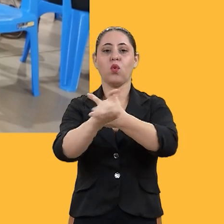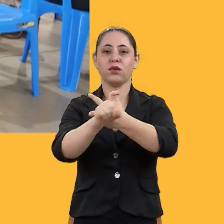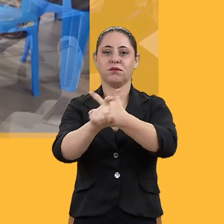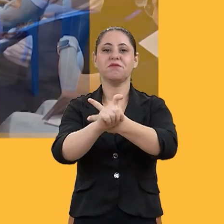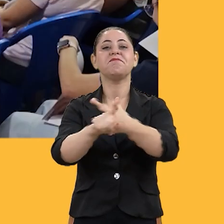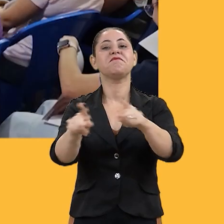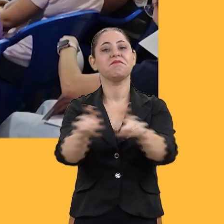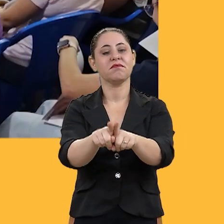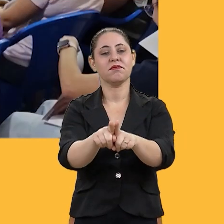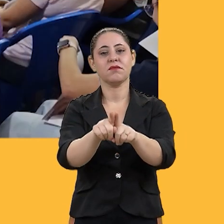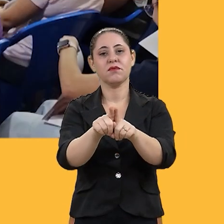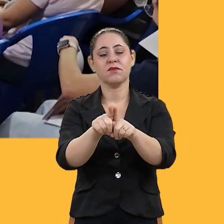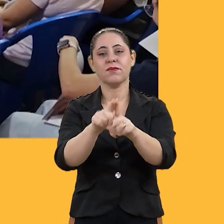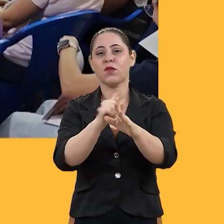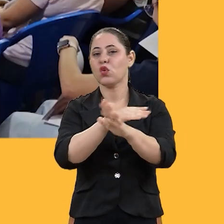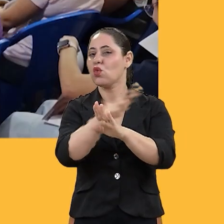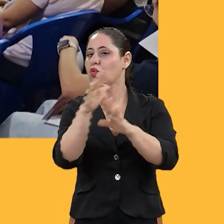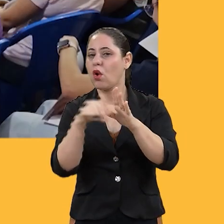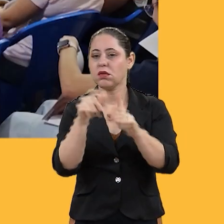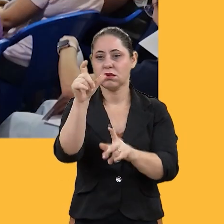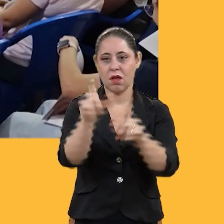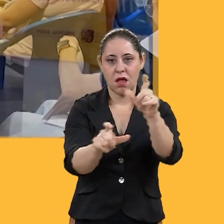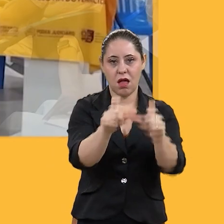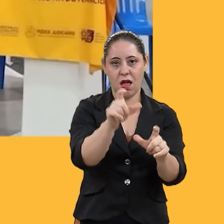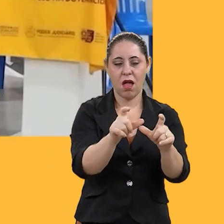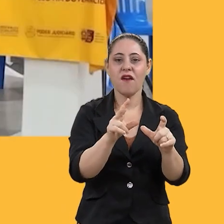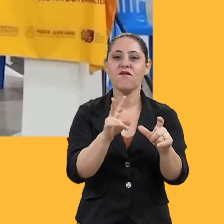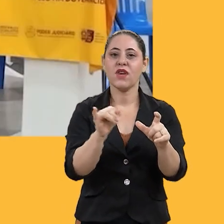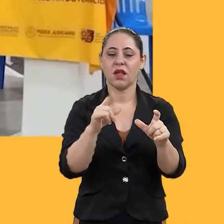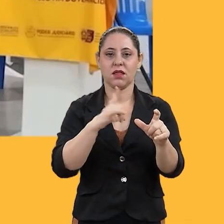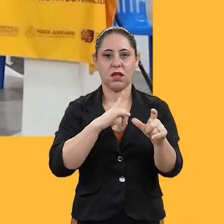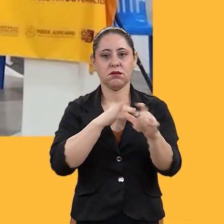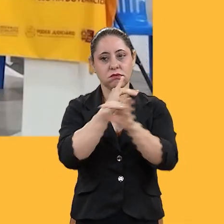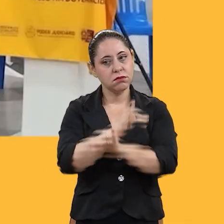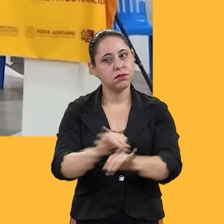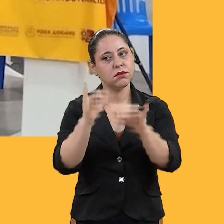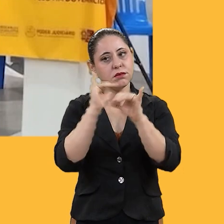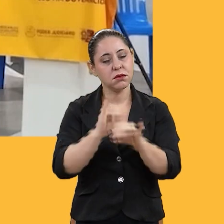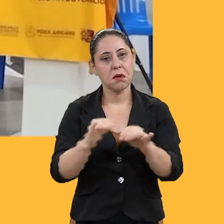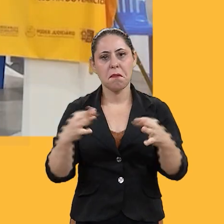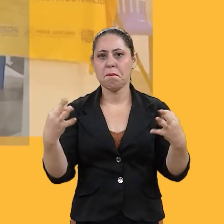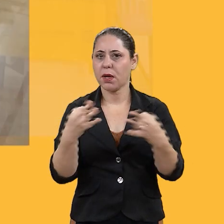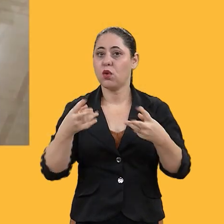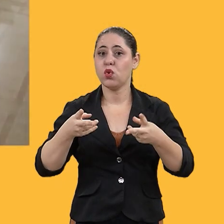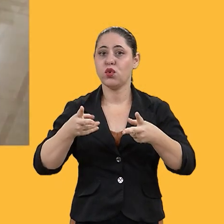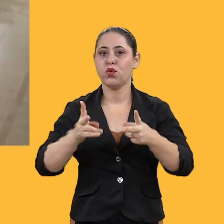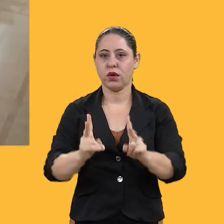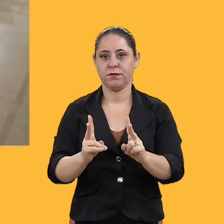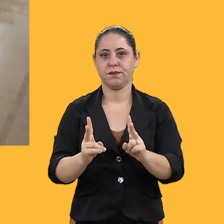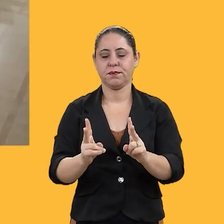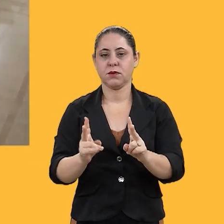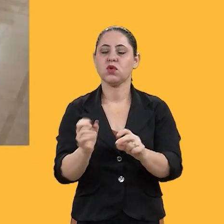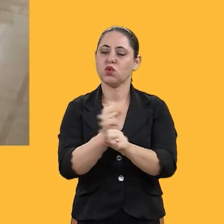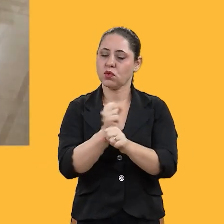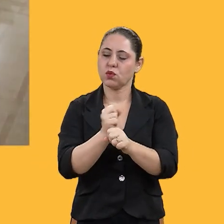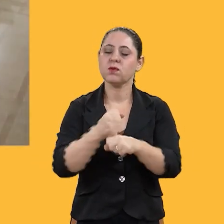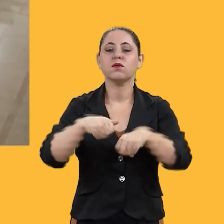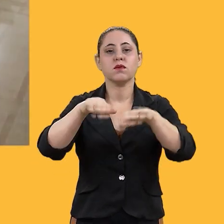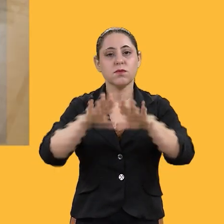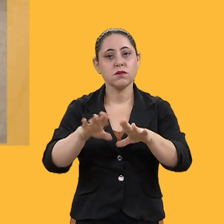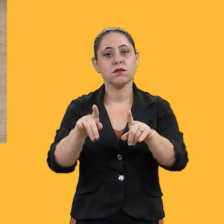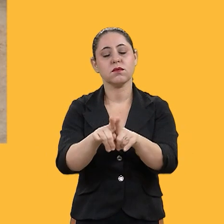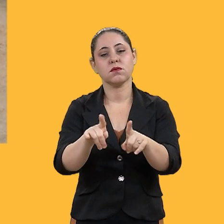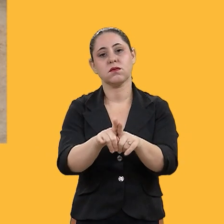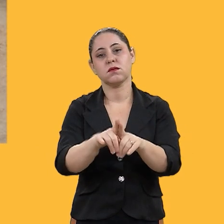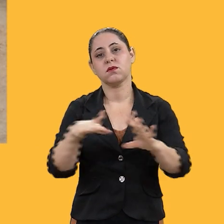por Elas, que é uma campanha, está sendo já uma campanha permanente, e isso é bem legal, porque está conectado com a